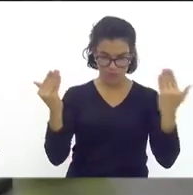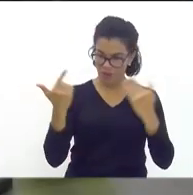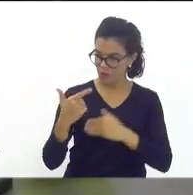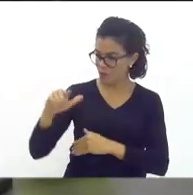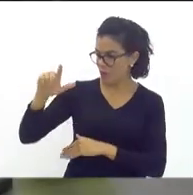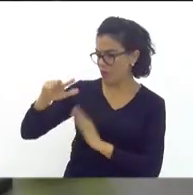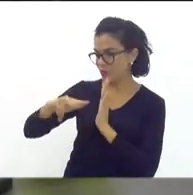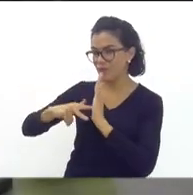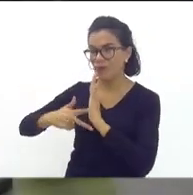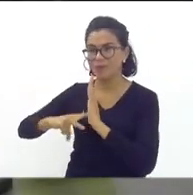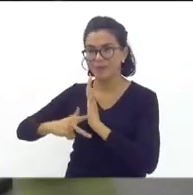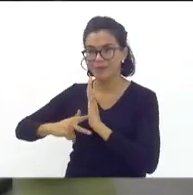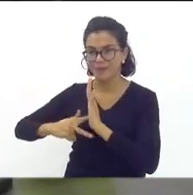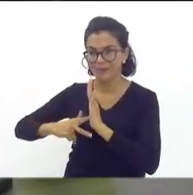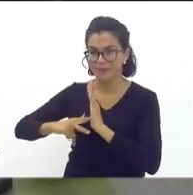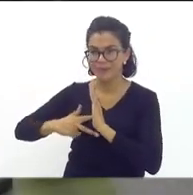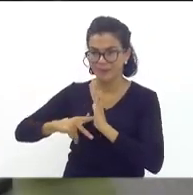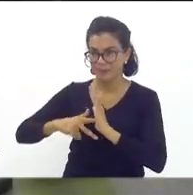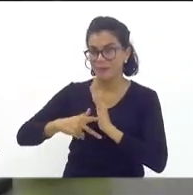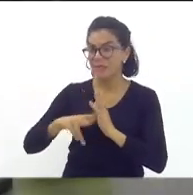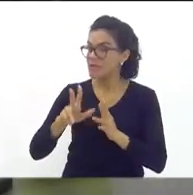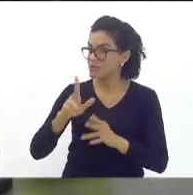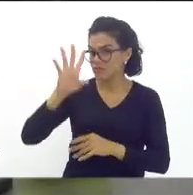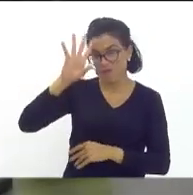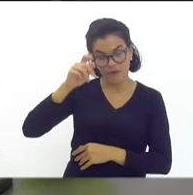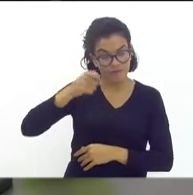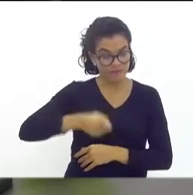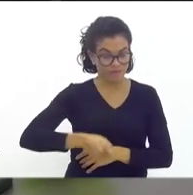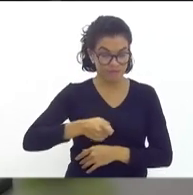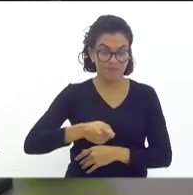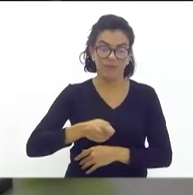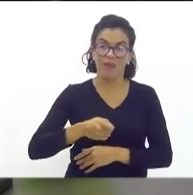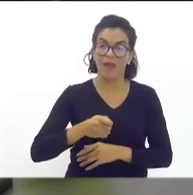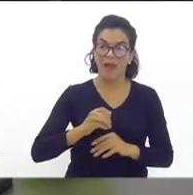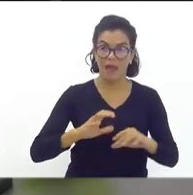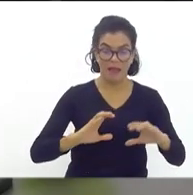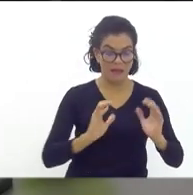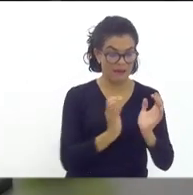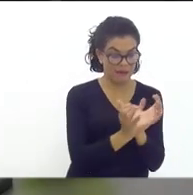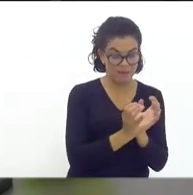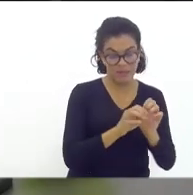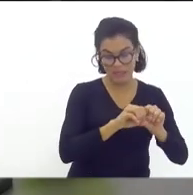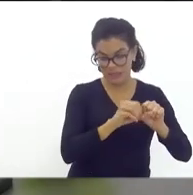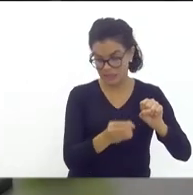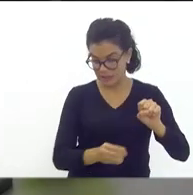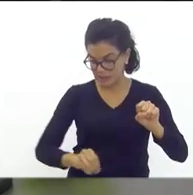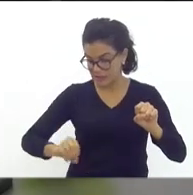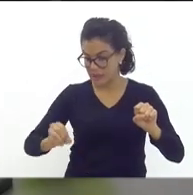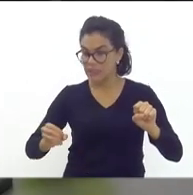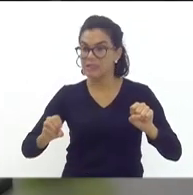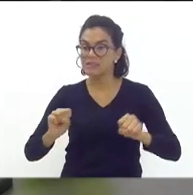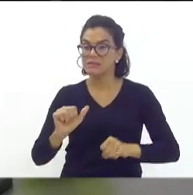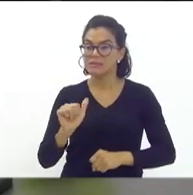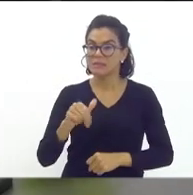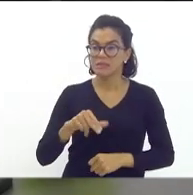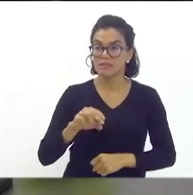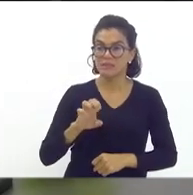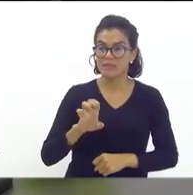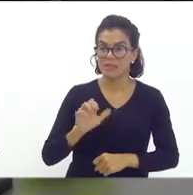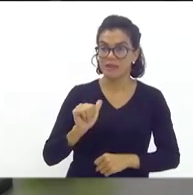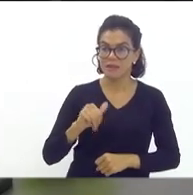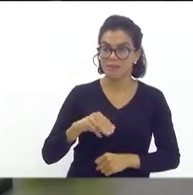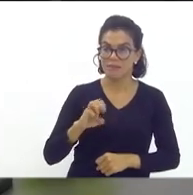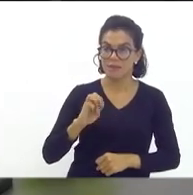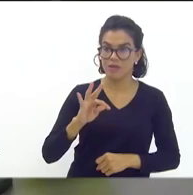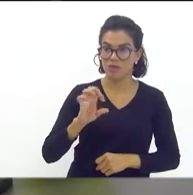foi determinado que a câmara de saneamento e a ouvidoria solicitação da concessionária